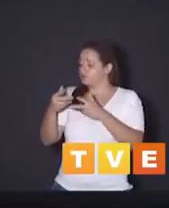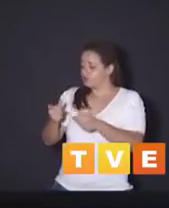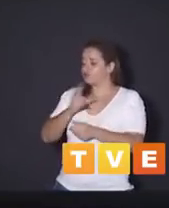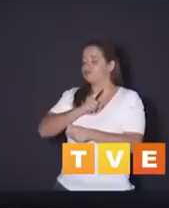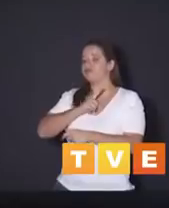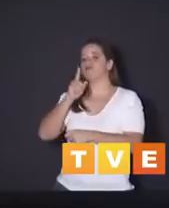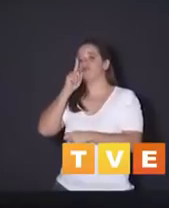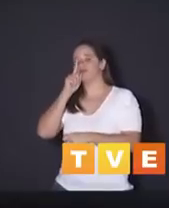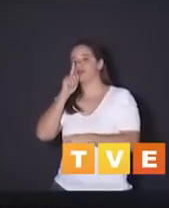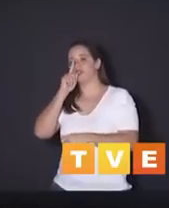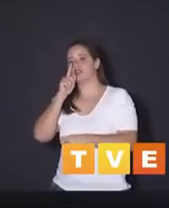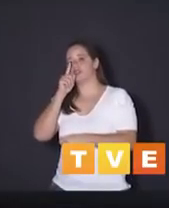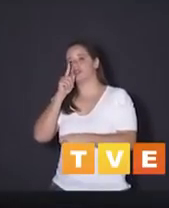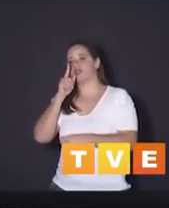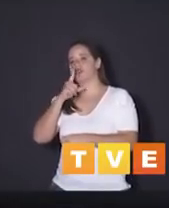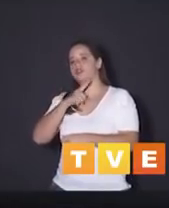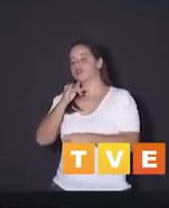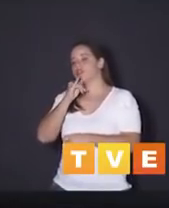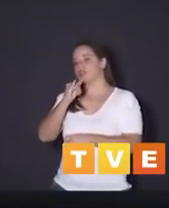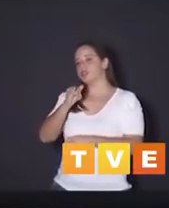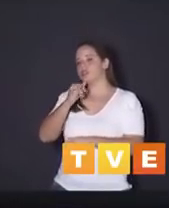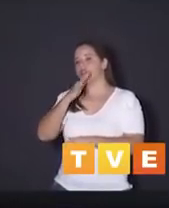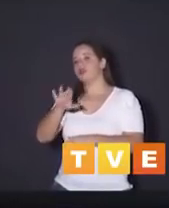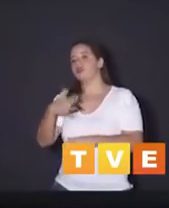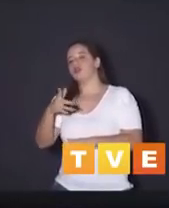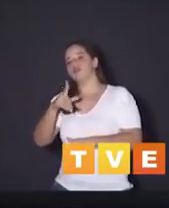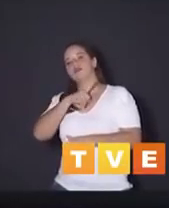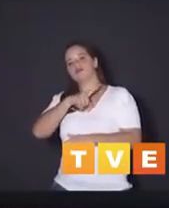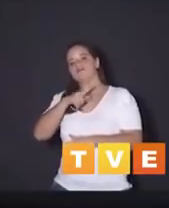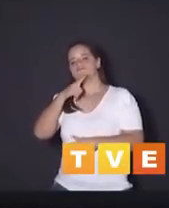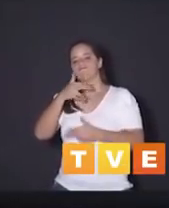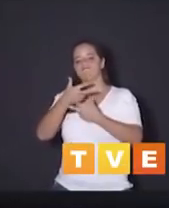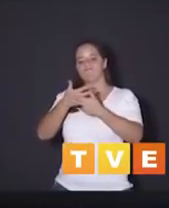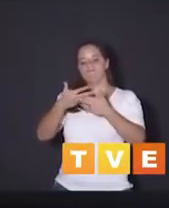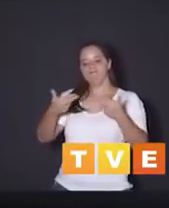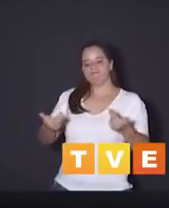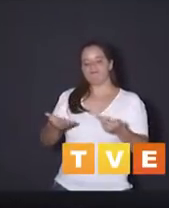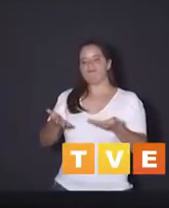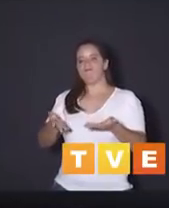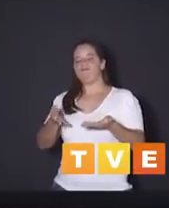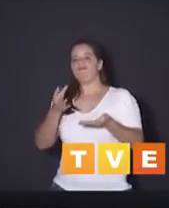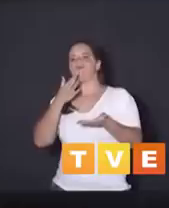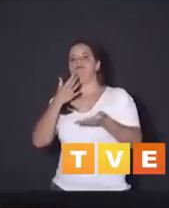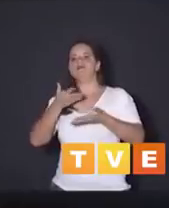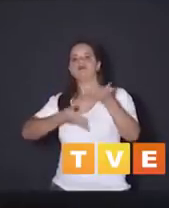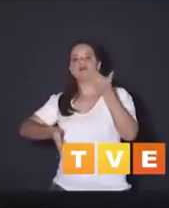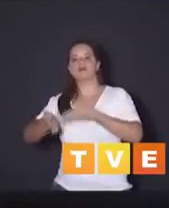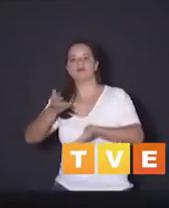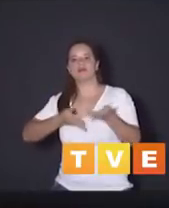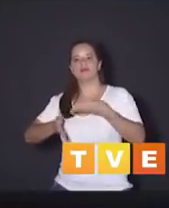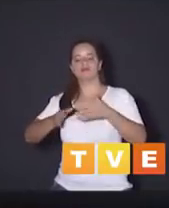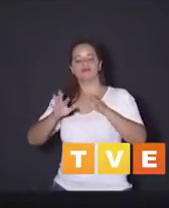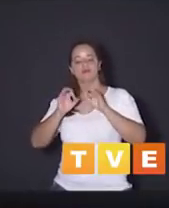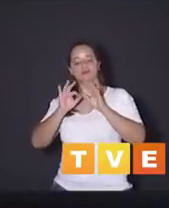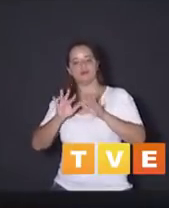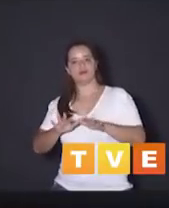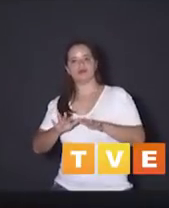digamos assim quando você teve uma situação de relativa estabilidade